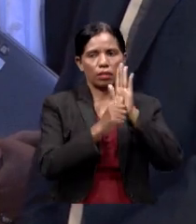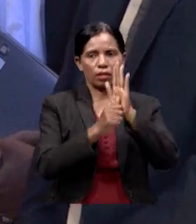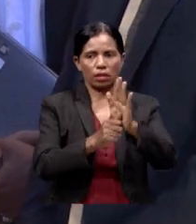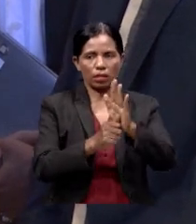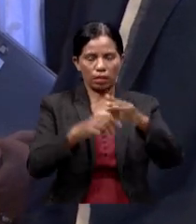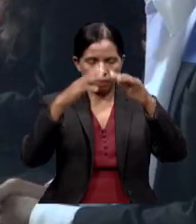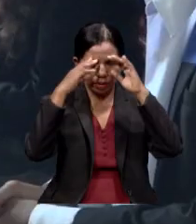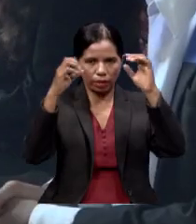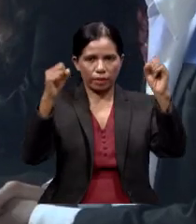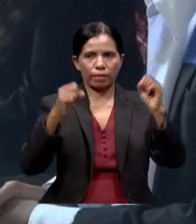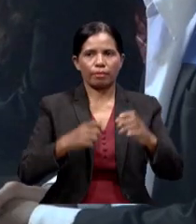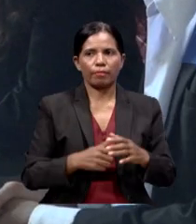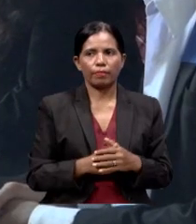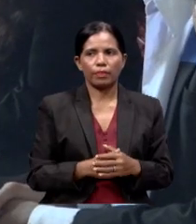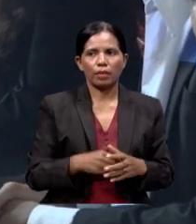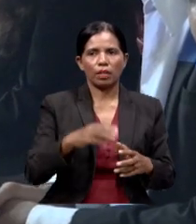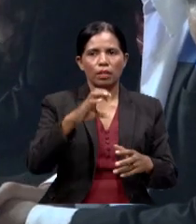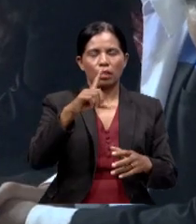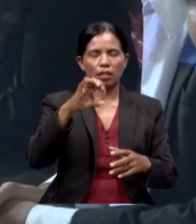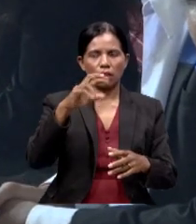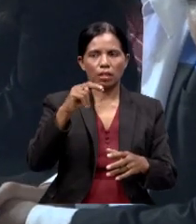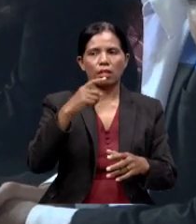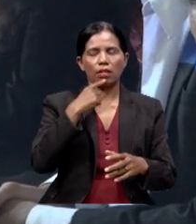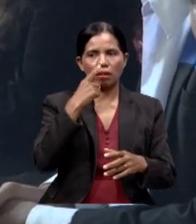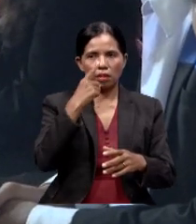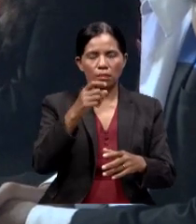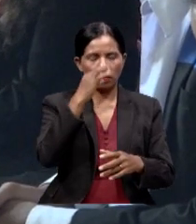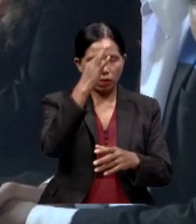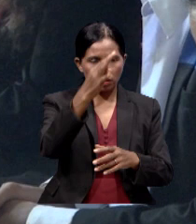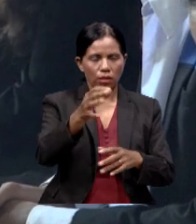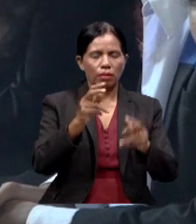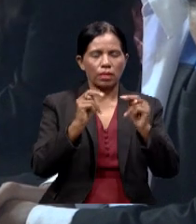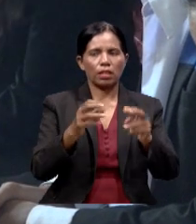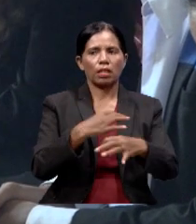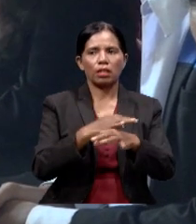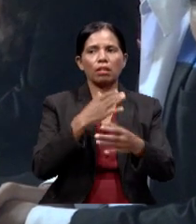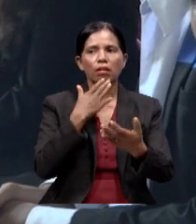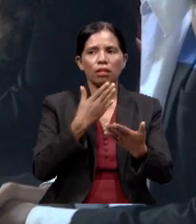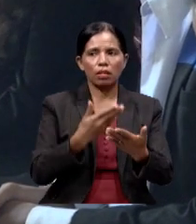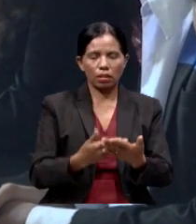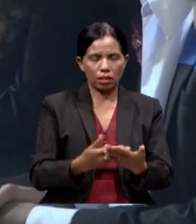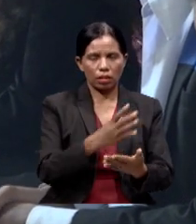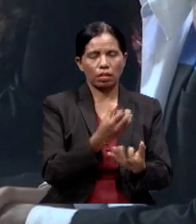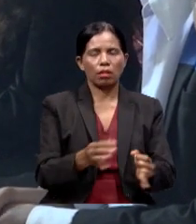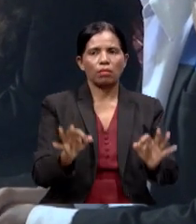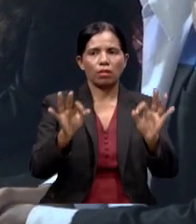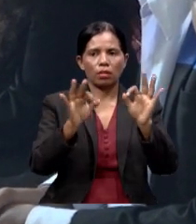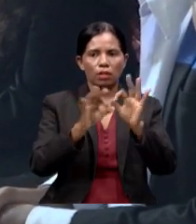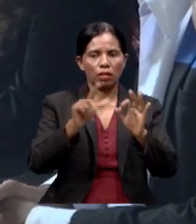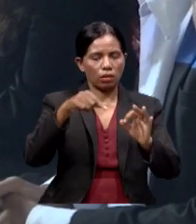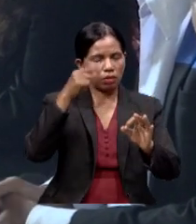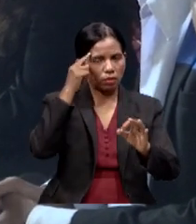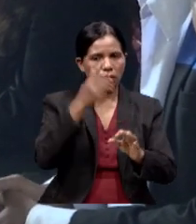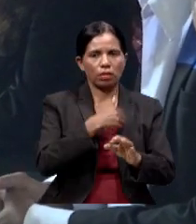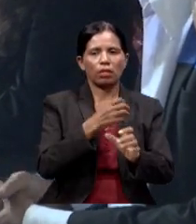Excelência Presidente. Celina Soares Franklin Hatutan, ba futuro precisa hadia dia clutan, are prioridade nebe, ma governo se